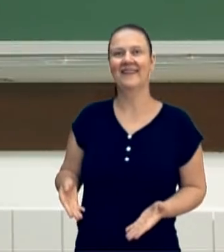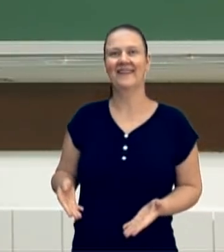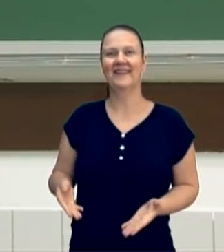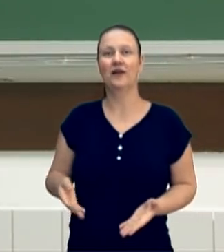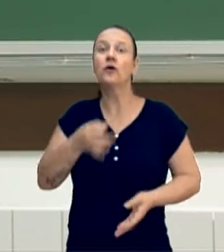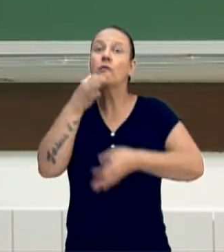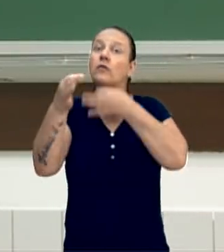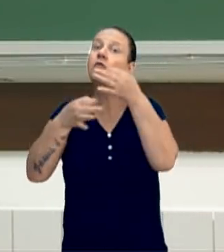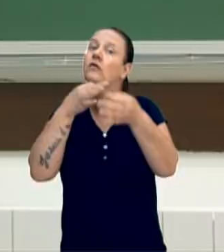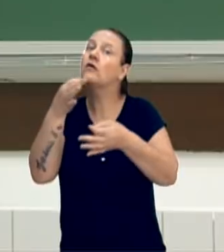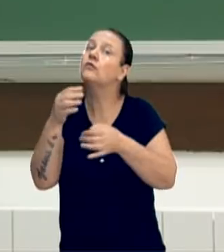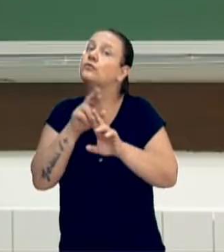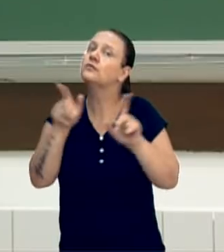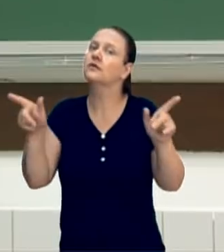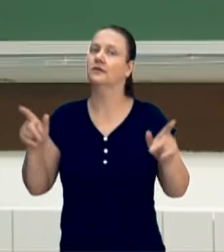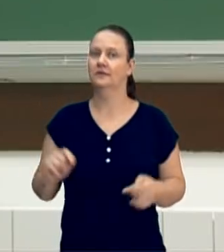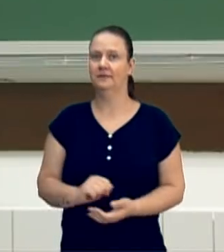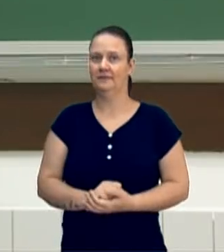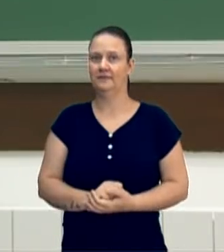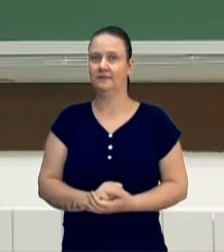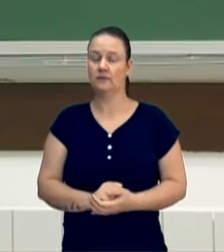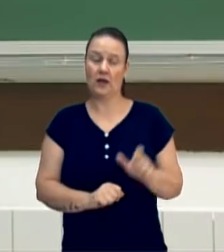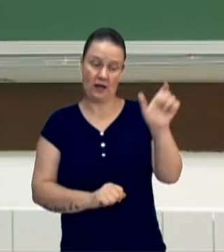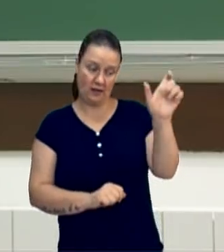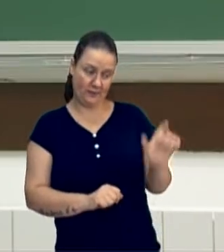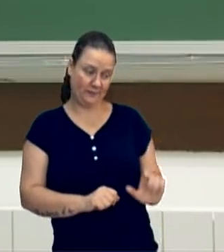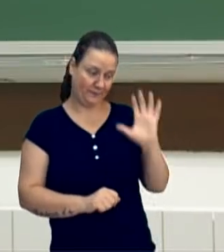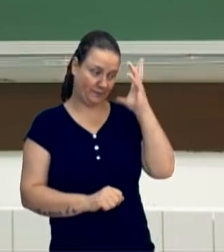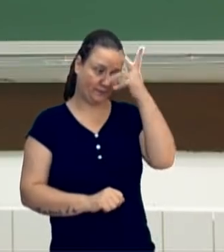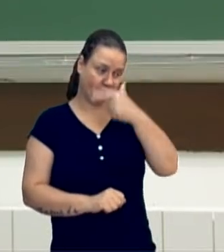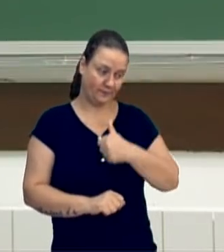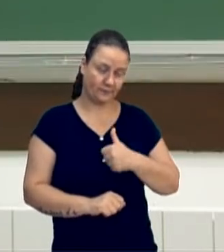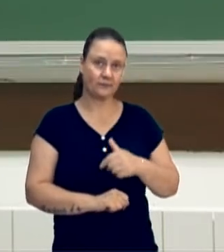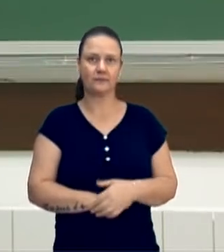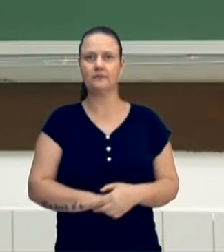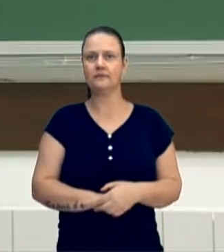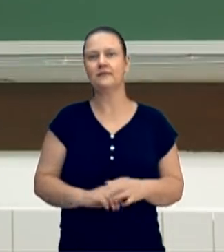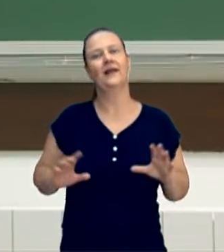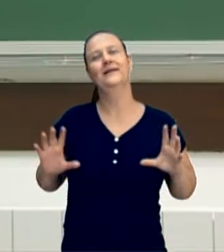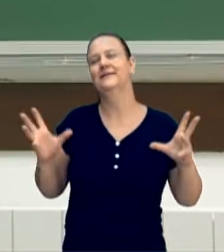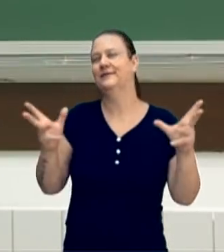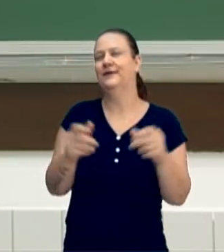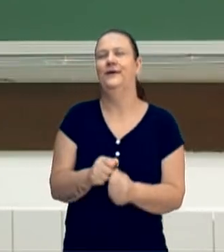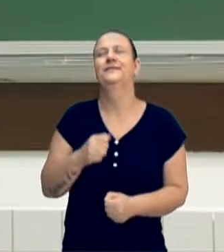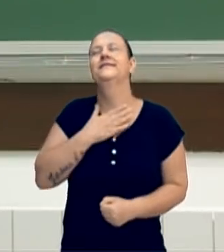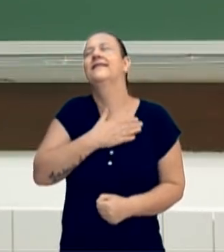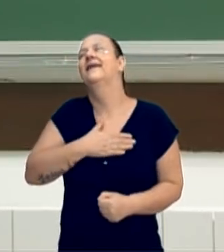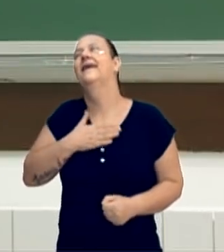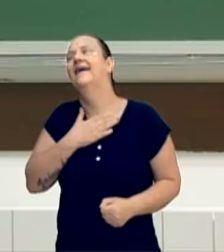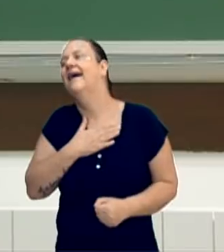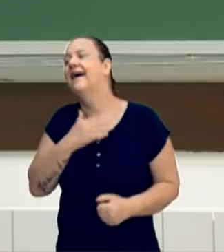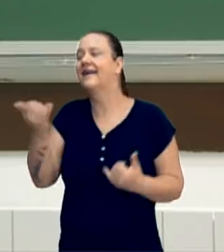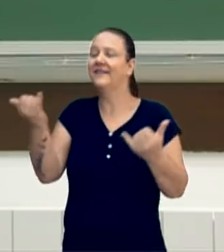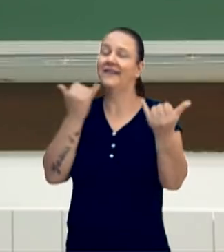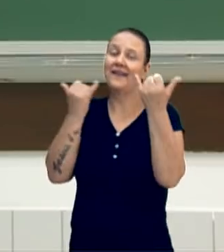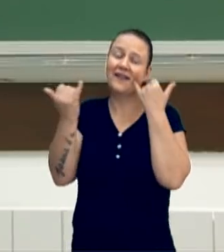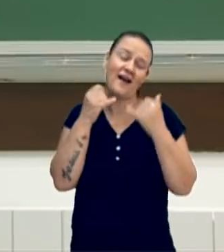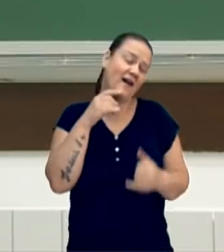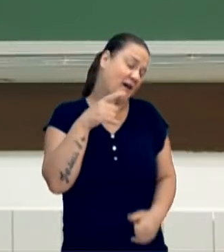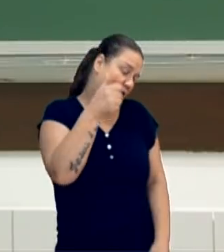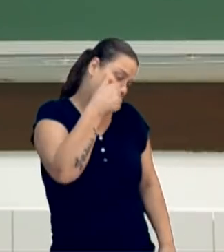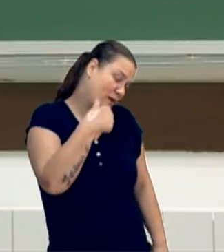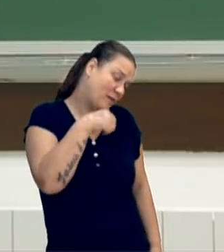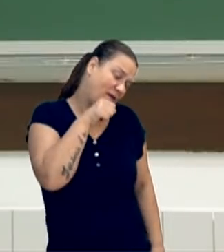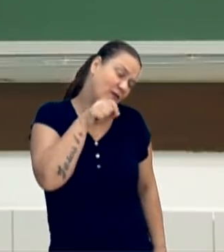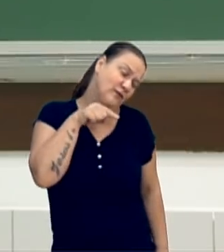bonito. Mesma coisa. Todo mundo gosta de ouvir que é bonito. Não é mesmo? Quando a mamãe fala, a